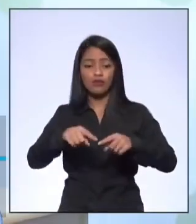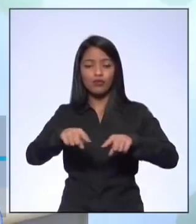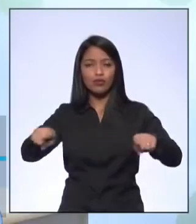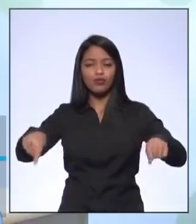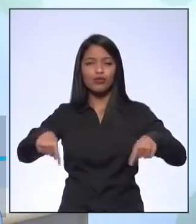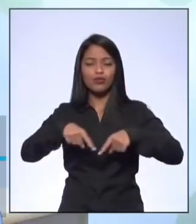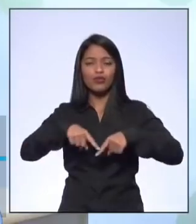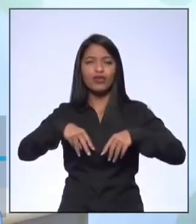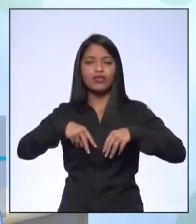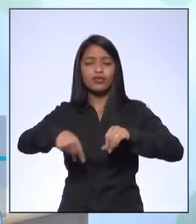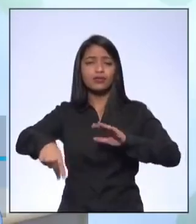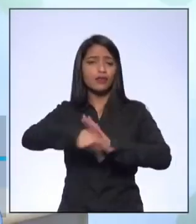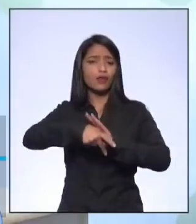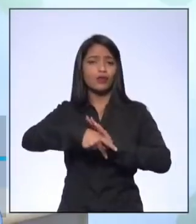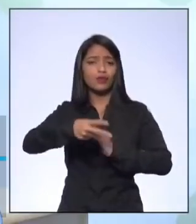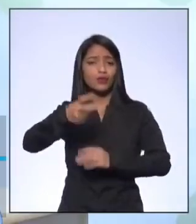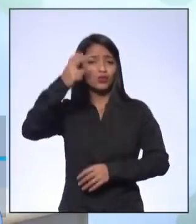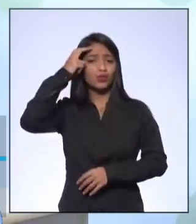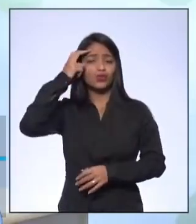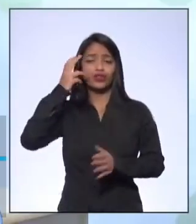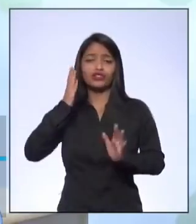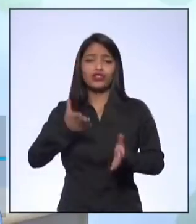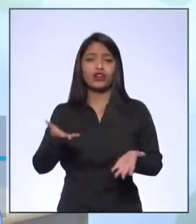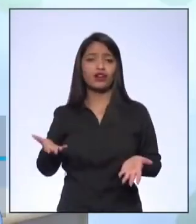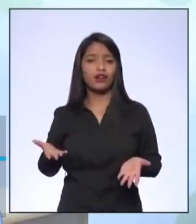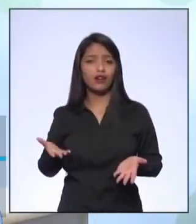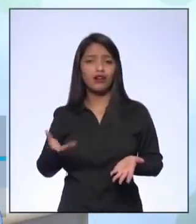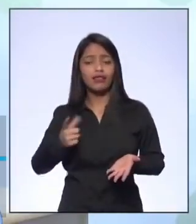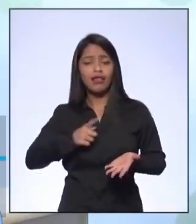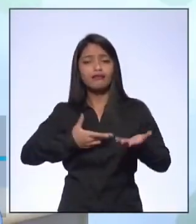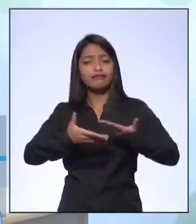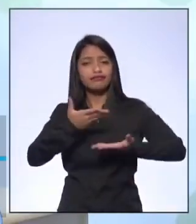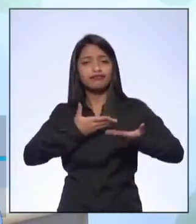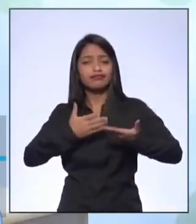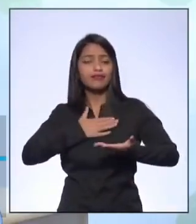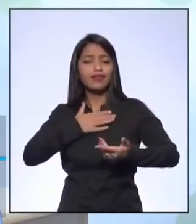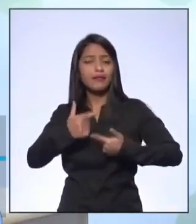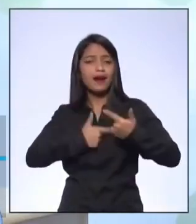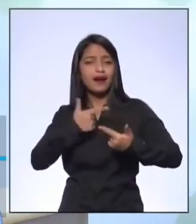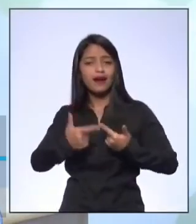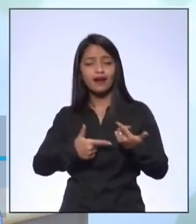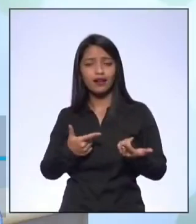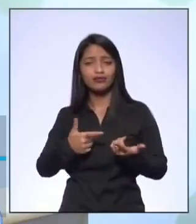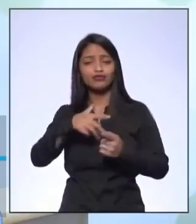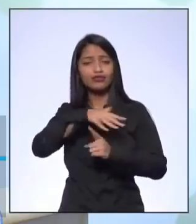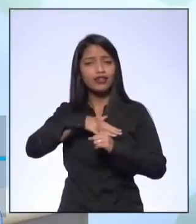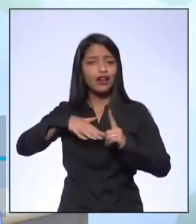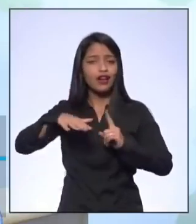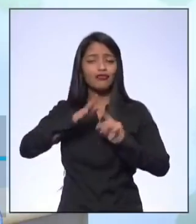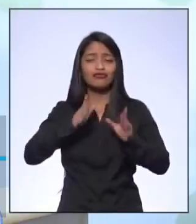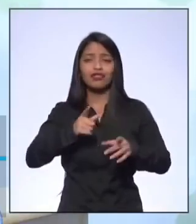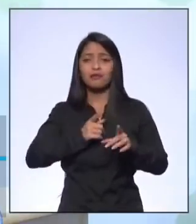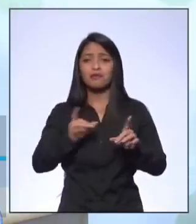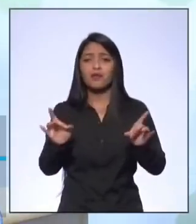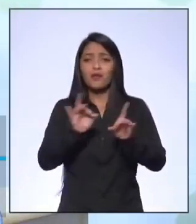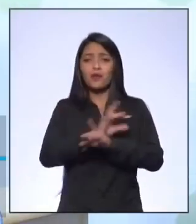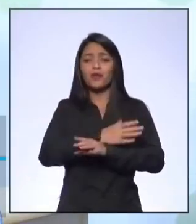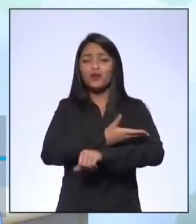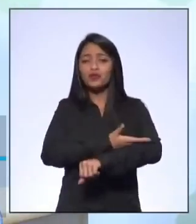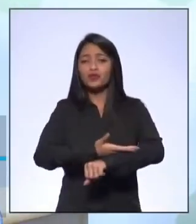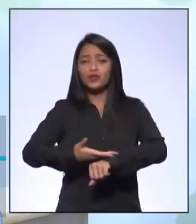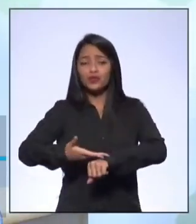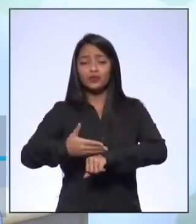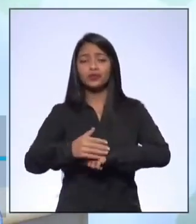espaço cultural, tradicional, as relações de trabalho, as relações sociais,